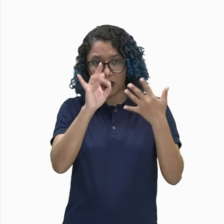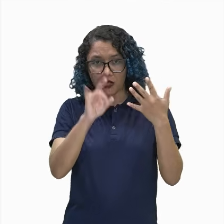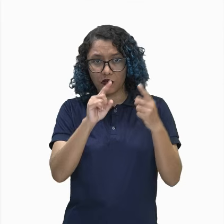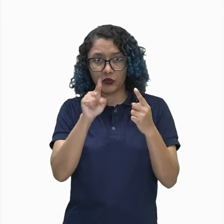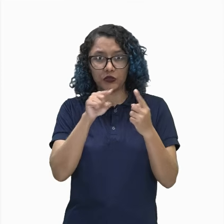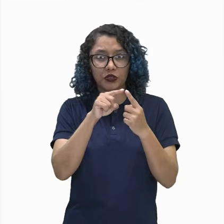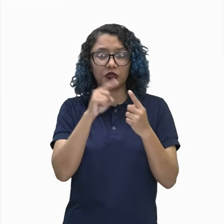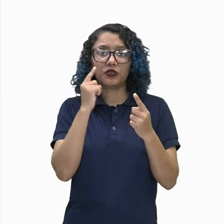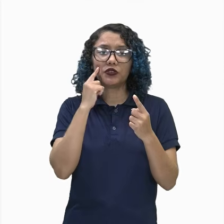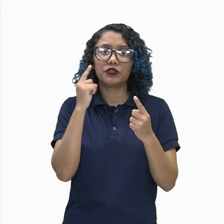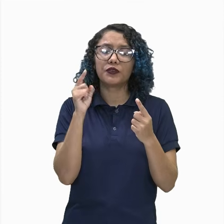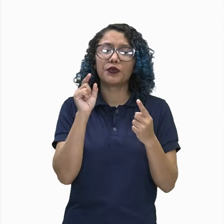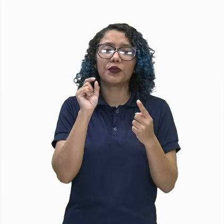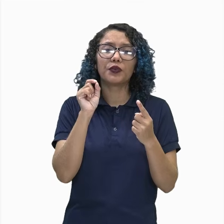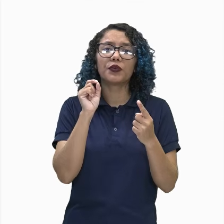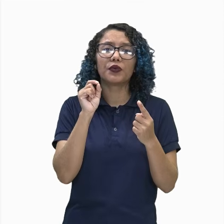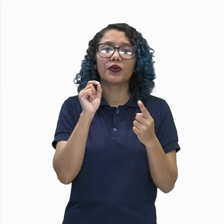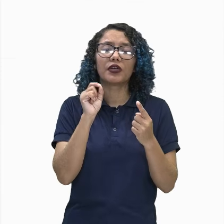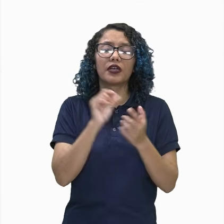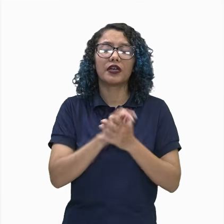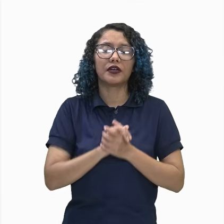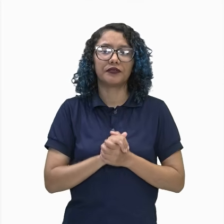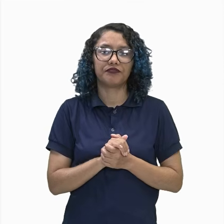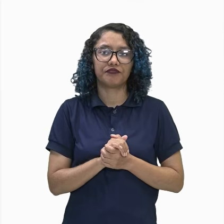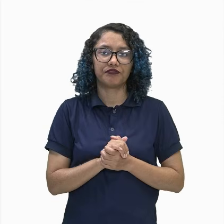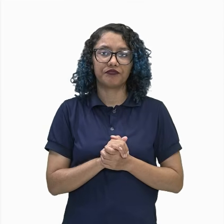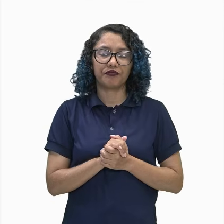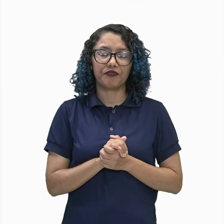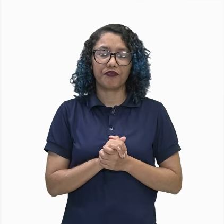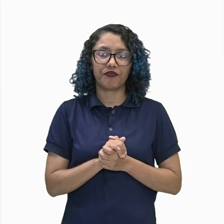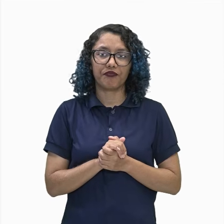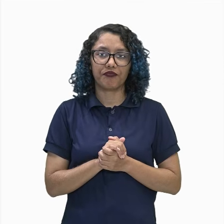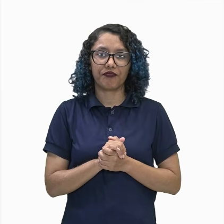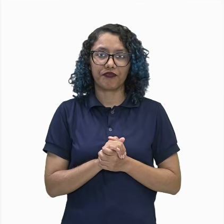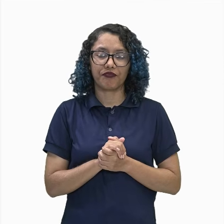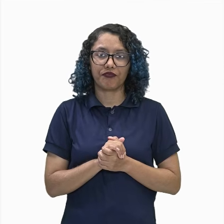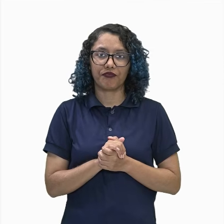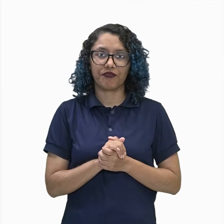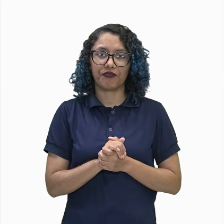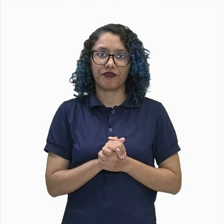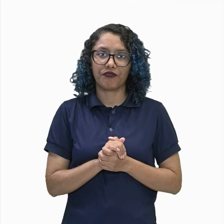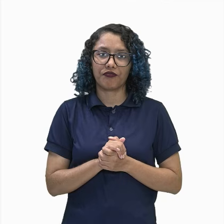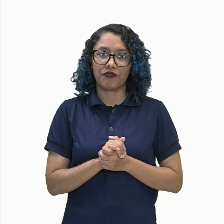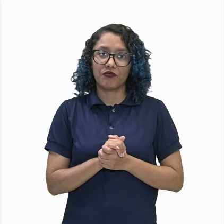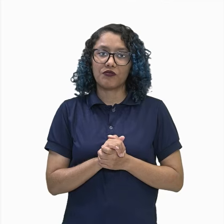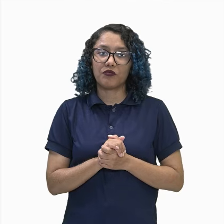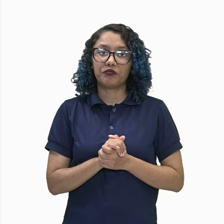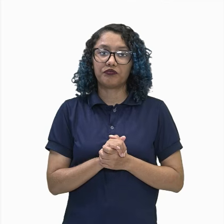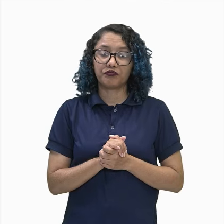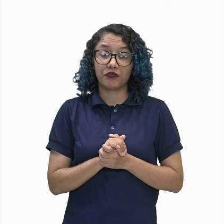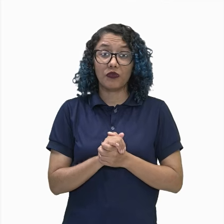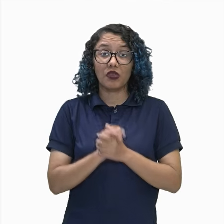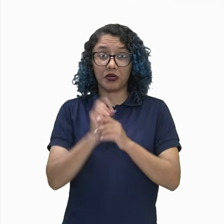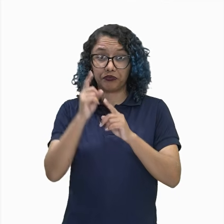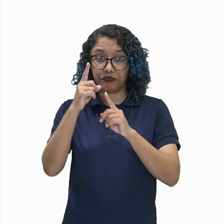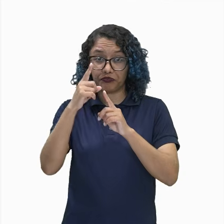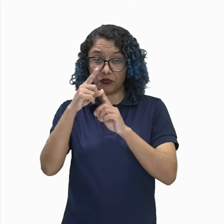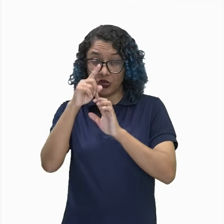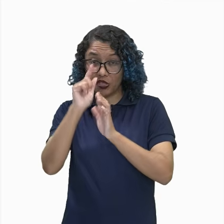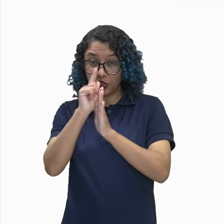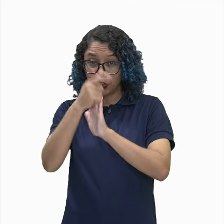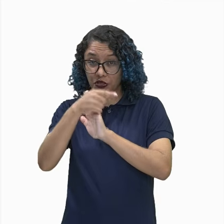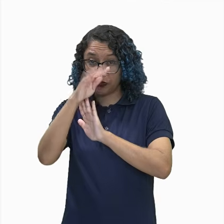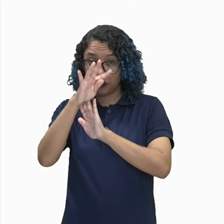para cada uma dessas finalidades que eu acabei de pontuar aqui com vocês, nós temos gêneros textuais específicos, tá